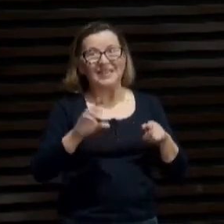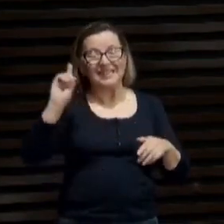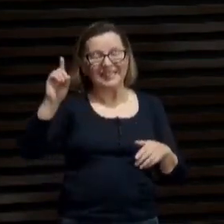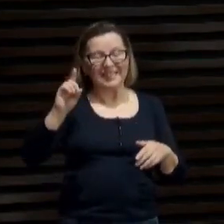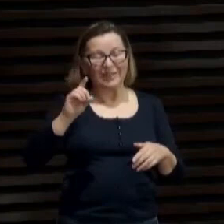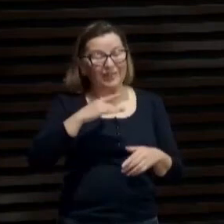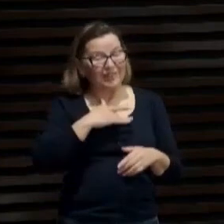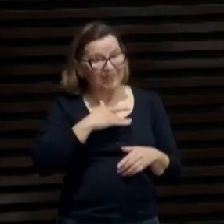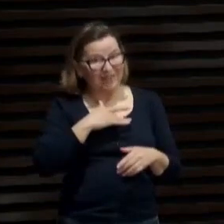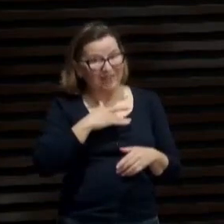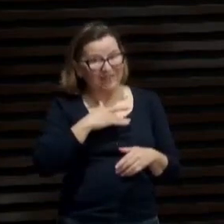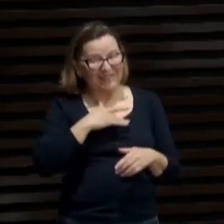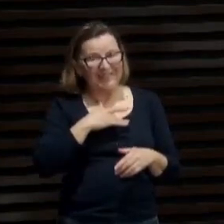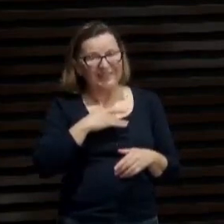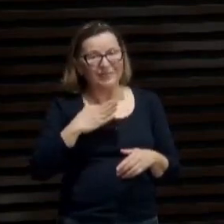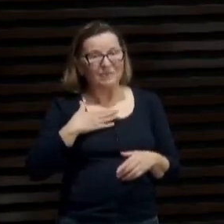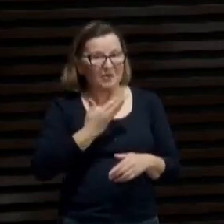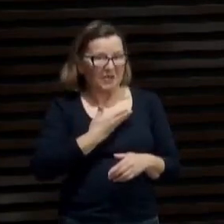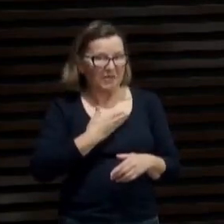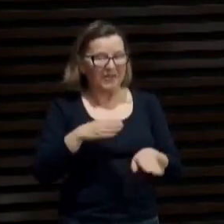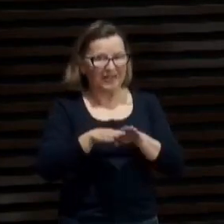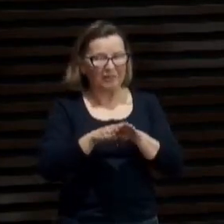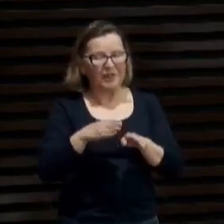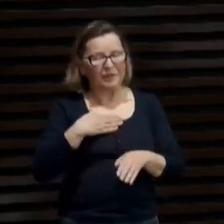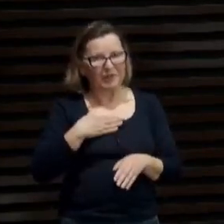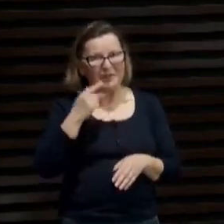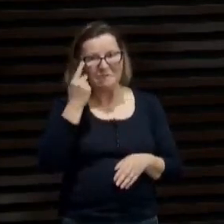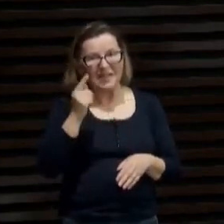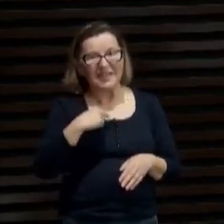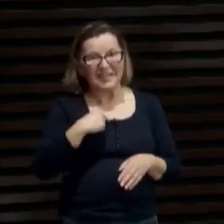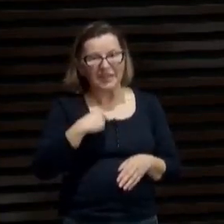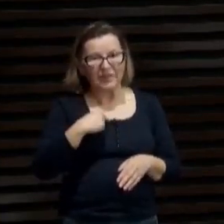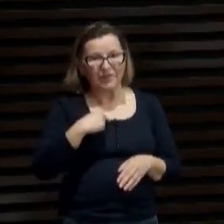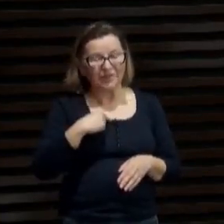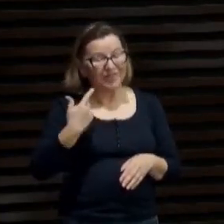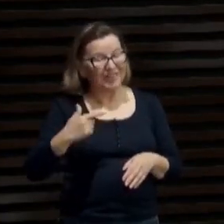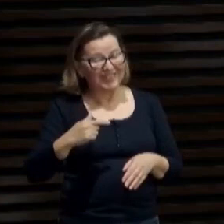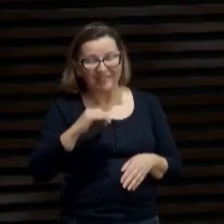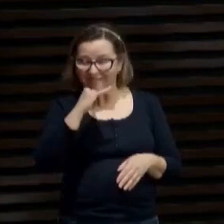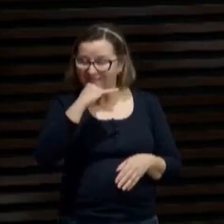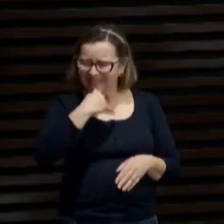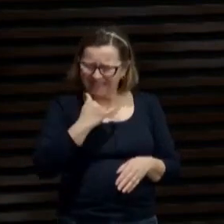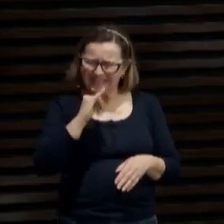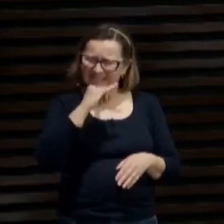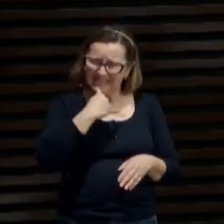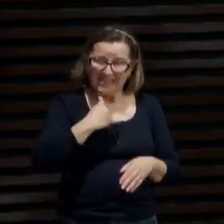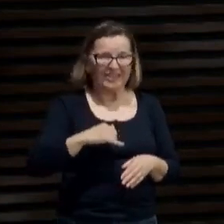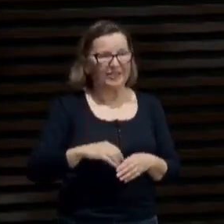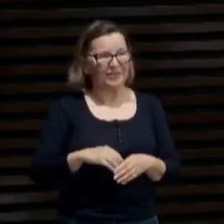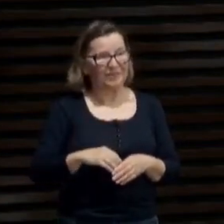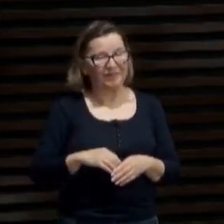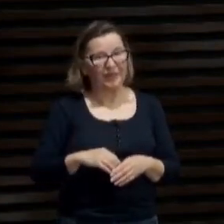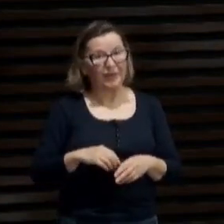mas também de mim, para que eu não tivesse tristeza sobre tristeza. Paulo diz. Por